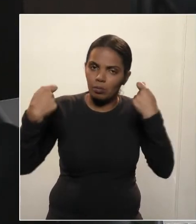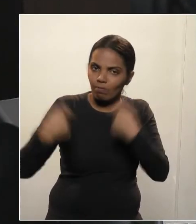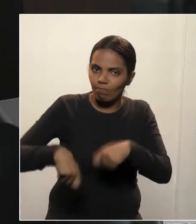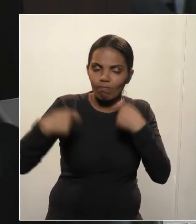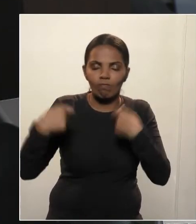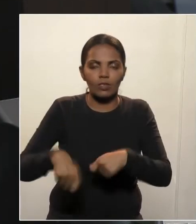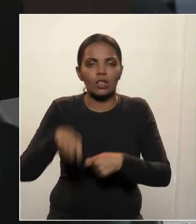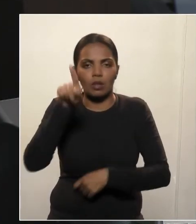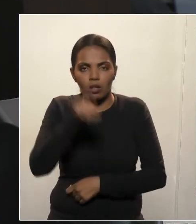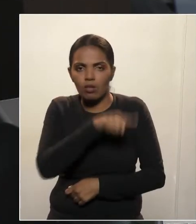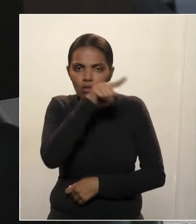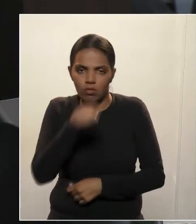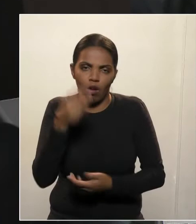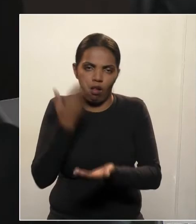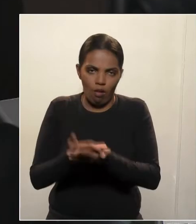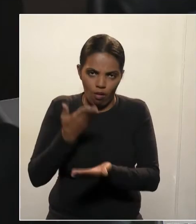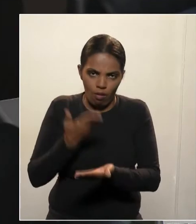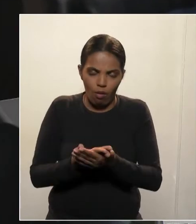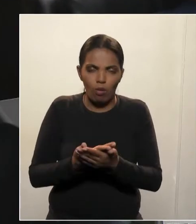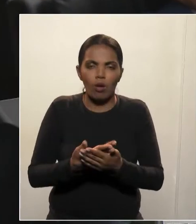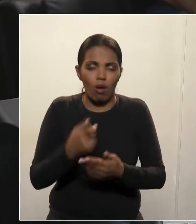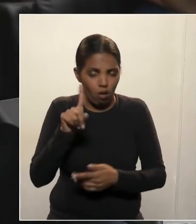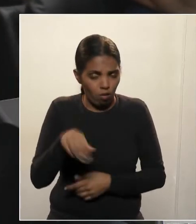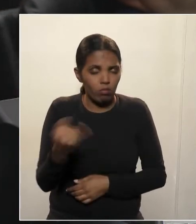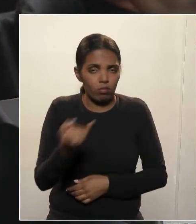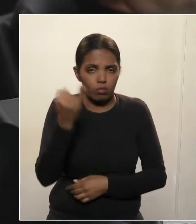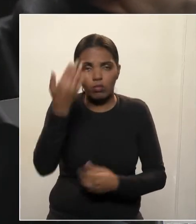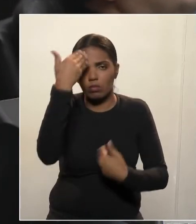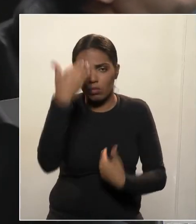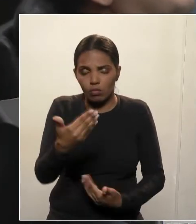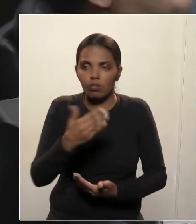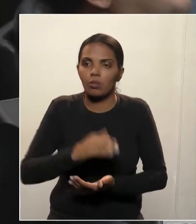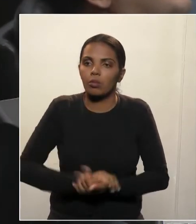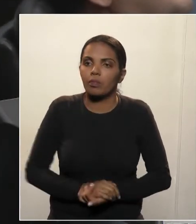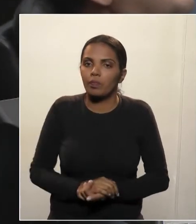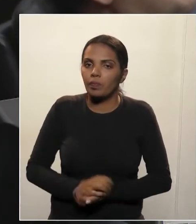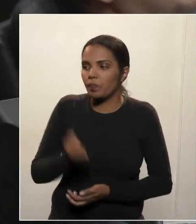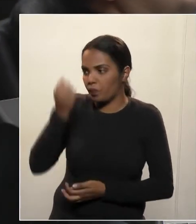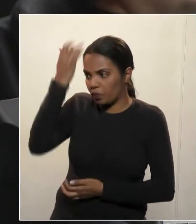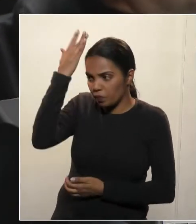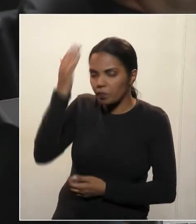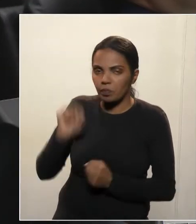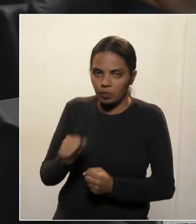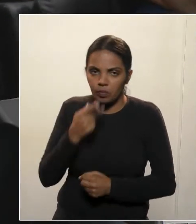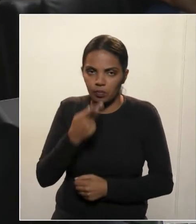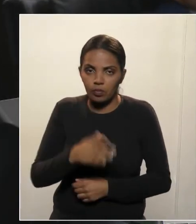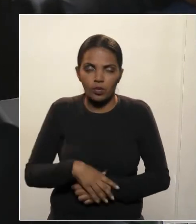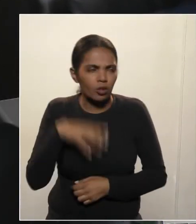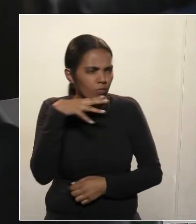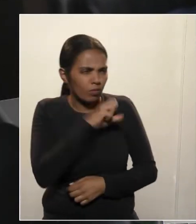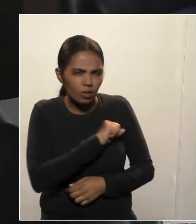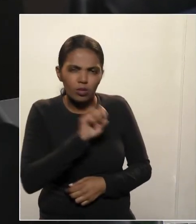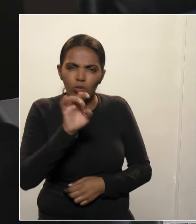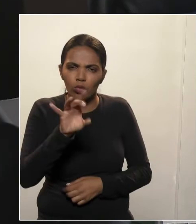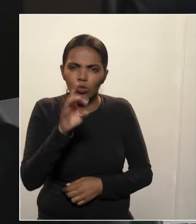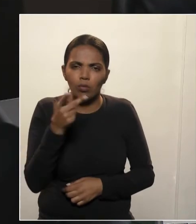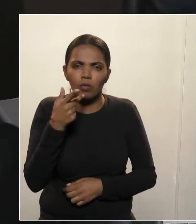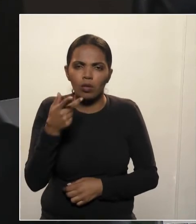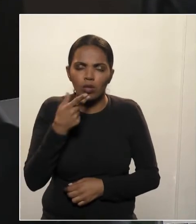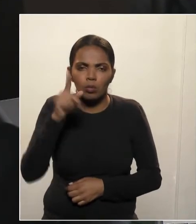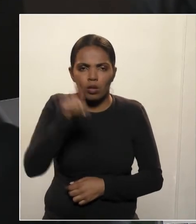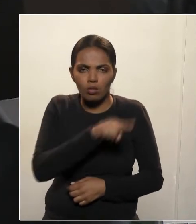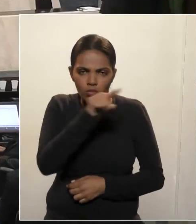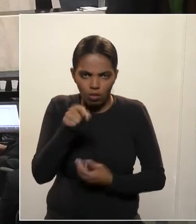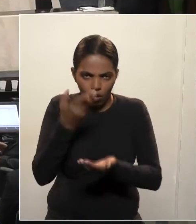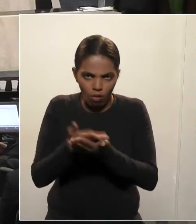da suspensão das aulas, que deve ser bem importante. Obrigada. Deputado Tadeu. Obrigado, deputado Mero. Rapidamente, eu acho que com relação à suspensão das aulas,